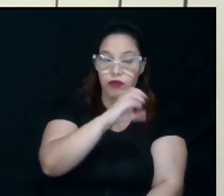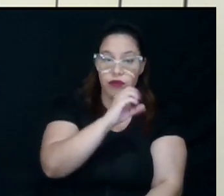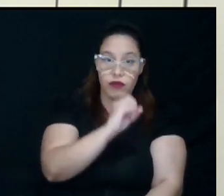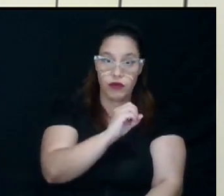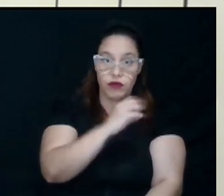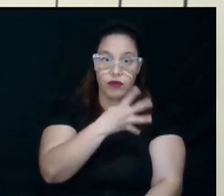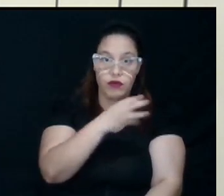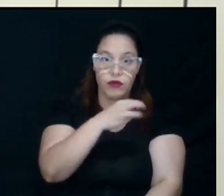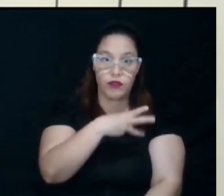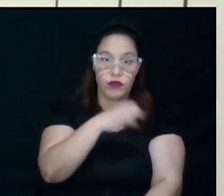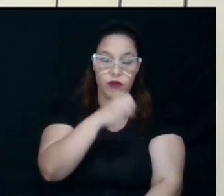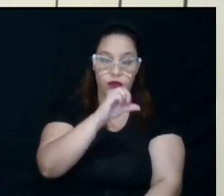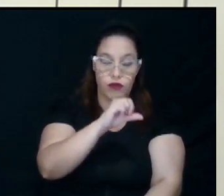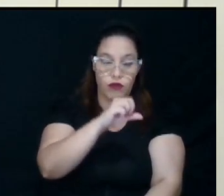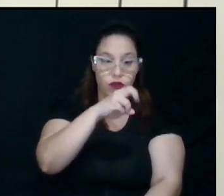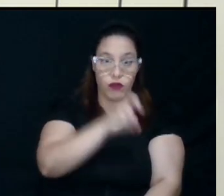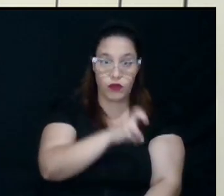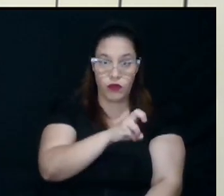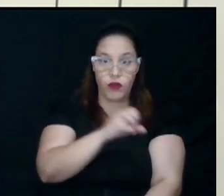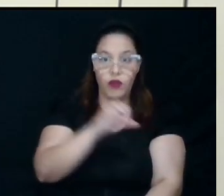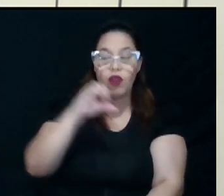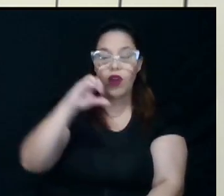999004395. Eu vou repetir,